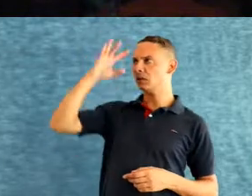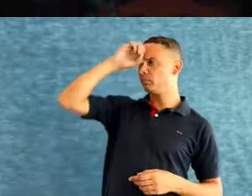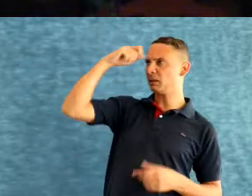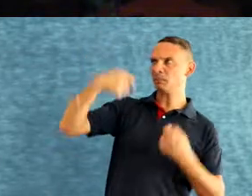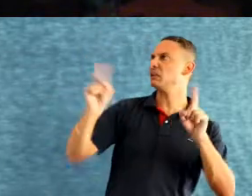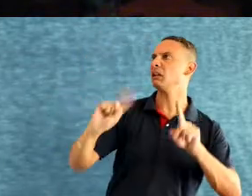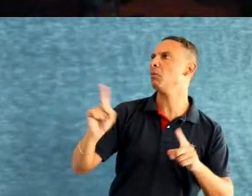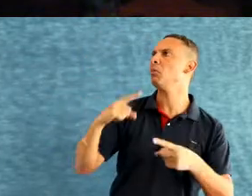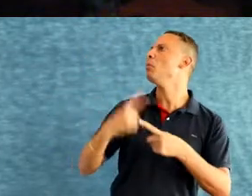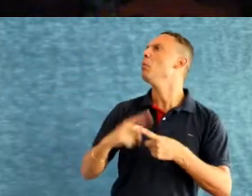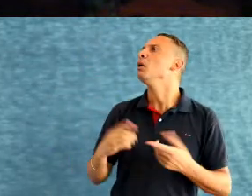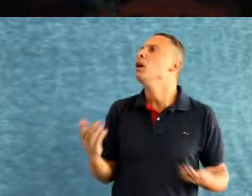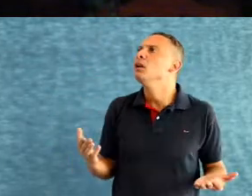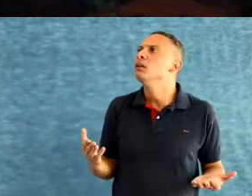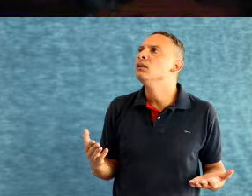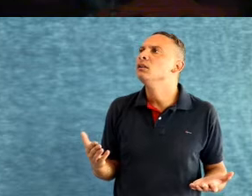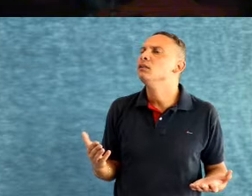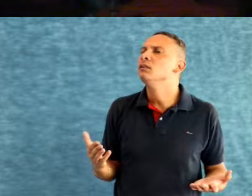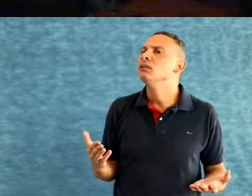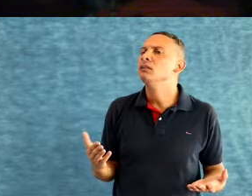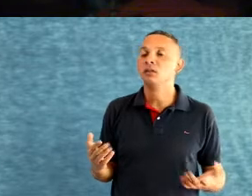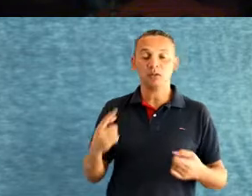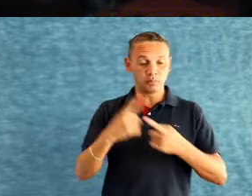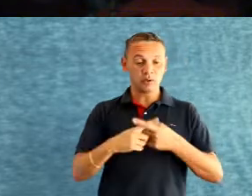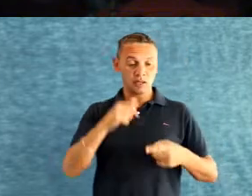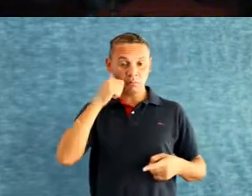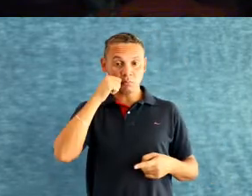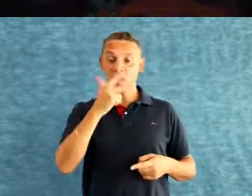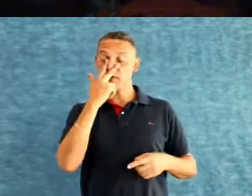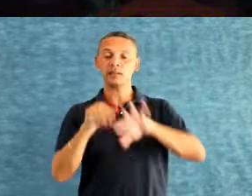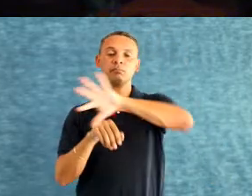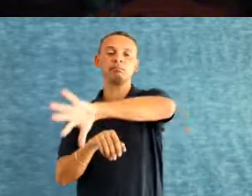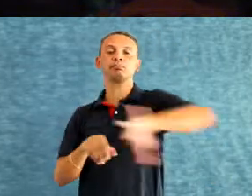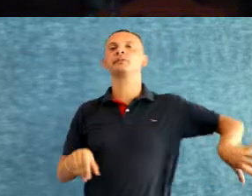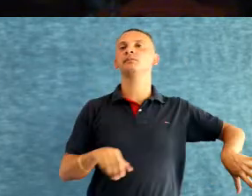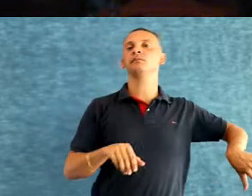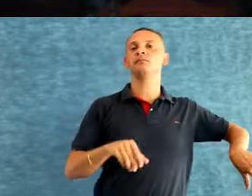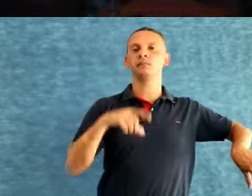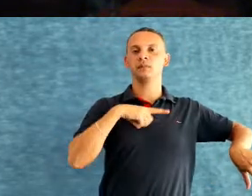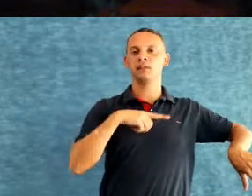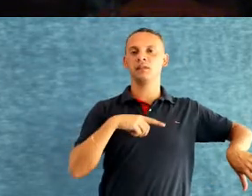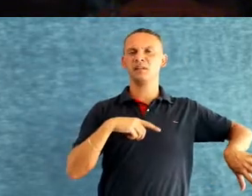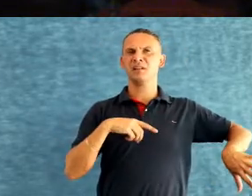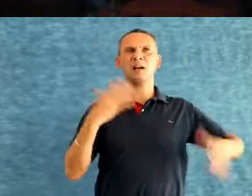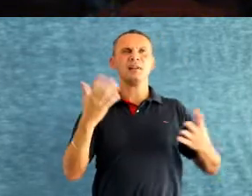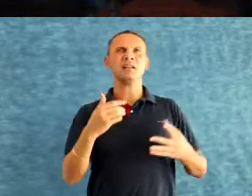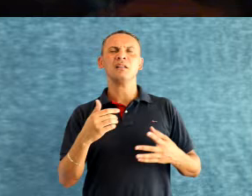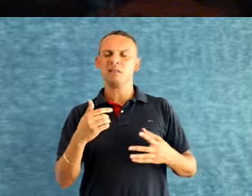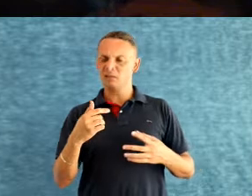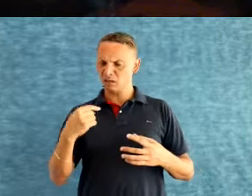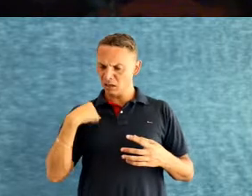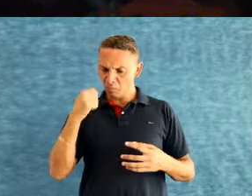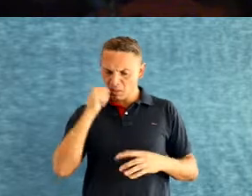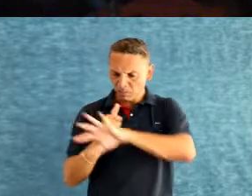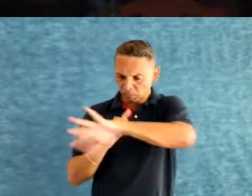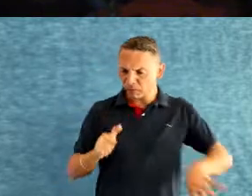Por que a ciência nos é inútil? Ela responde, porque somos excluídas dos cargos públicos. Aí ela pergunta, e por que somos excluídas dos cargos